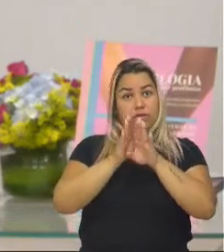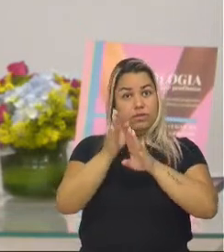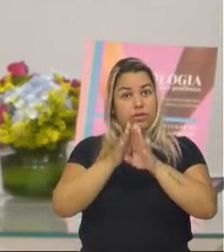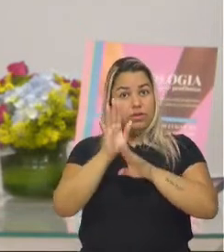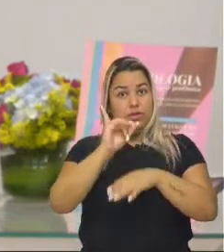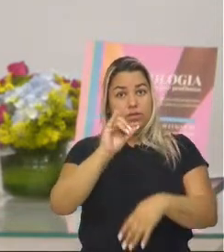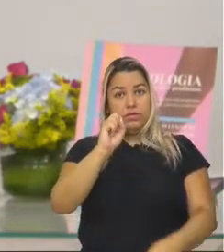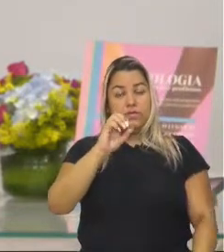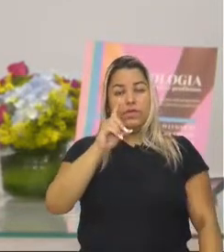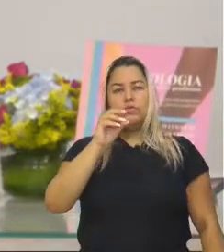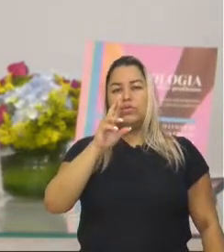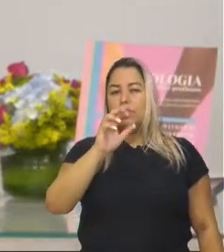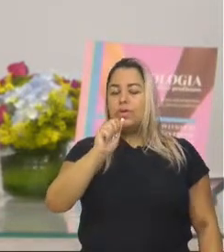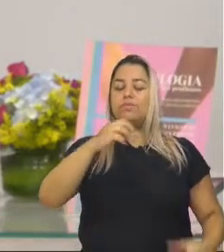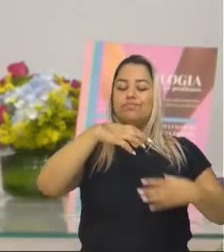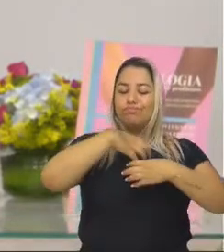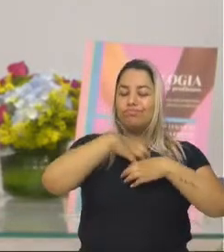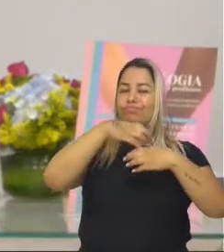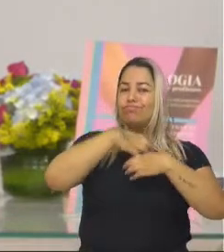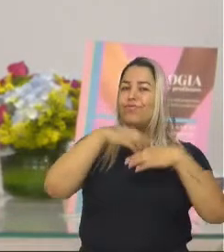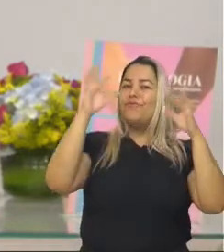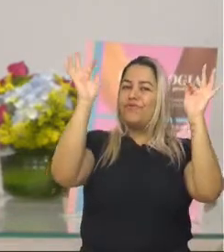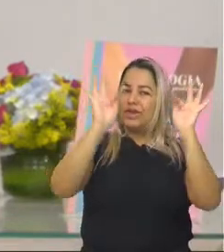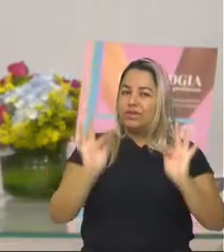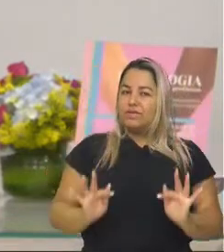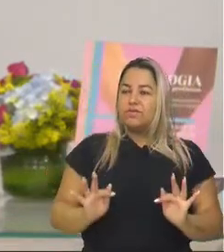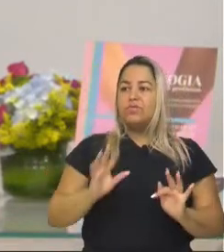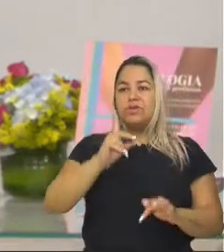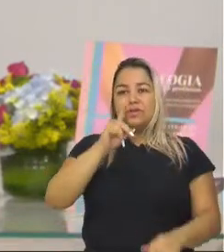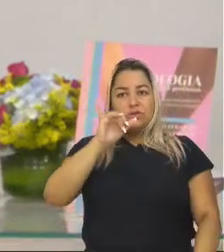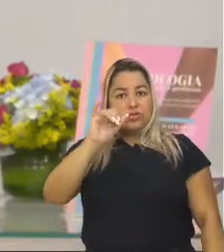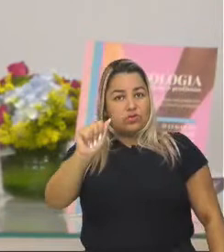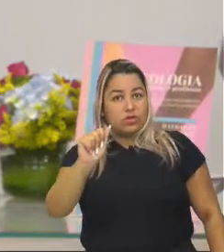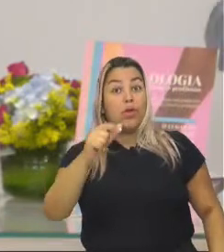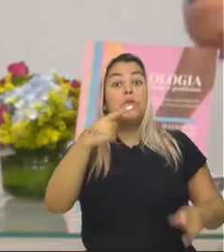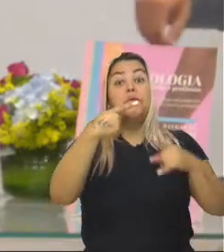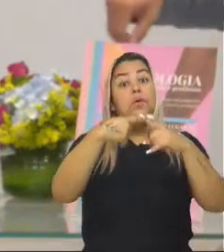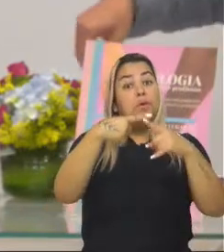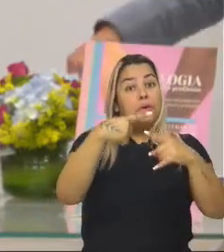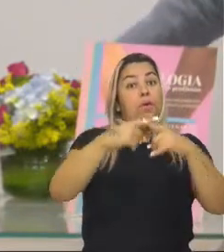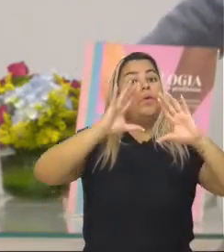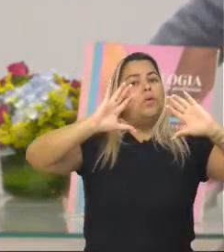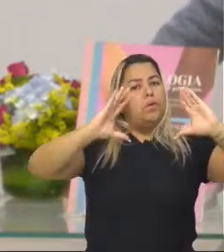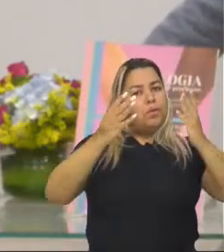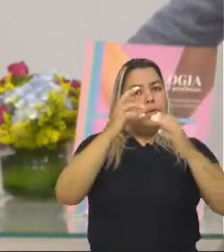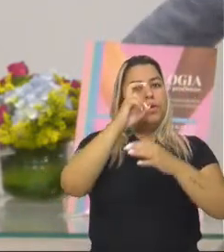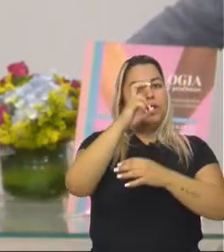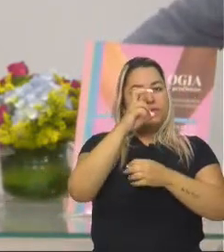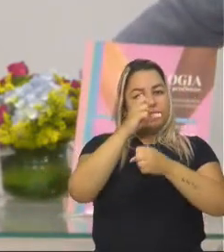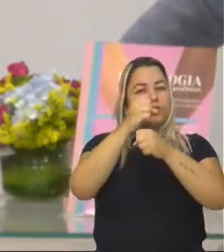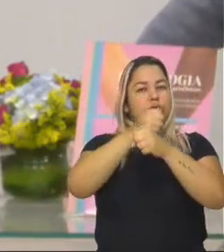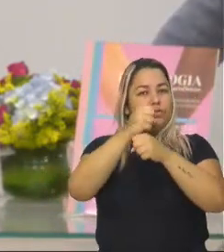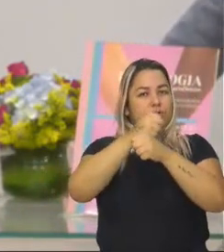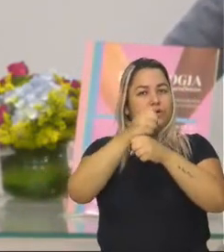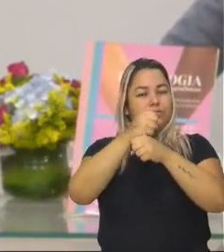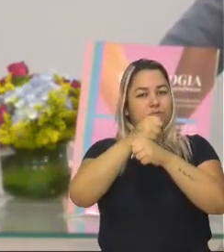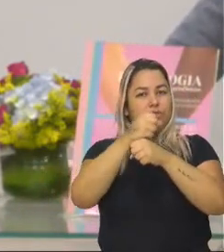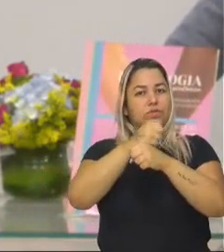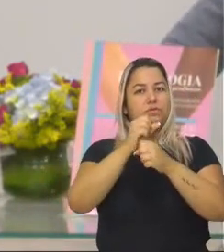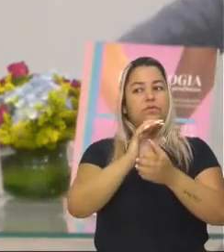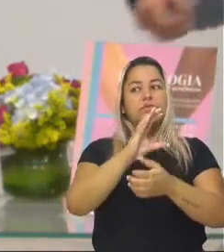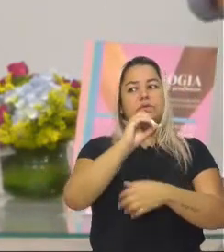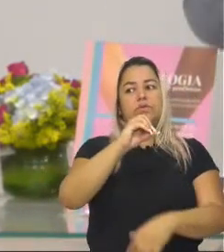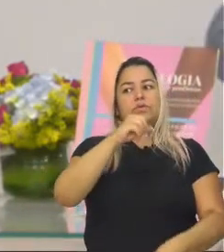E muito feliz com essa data. Muito feliz porque comemorar 5 anos da 01